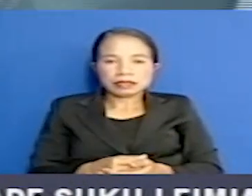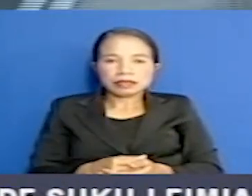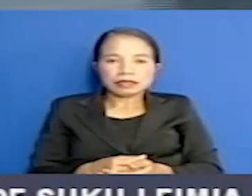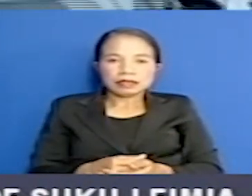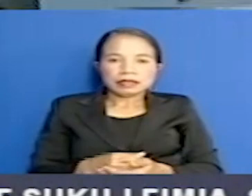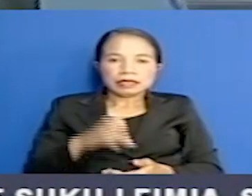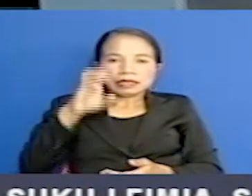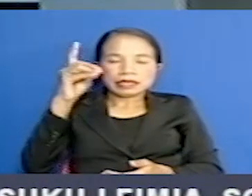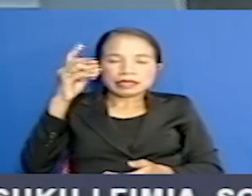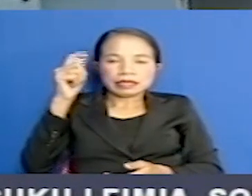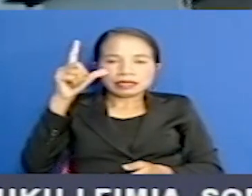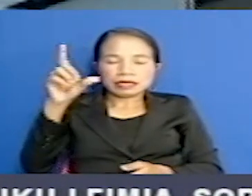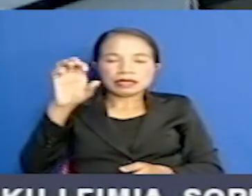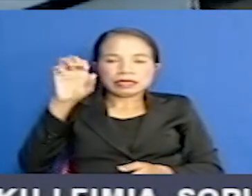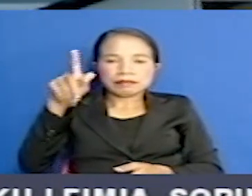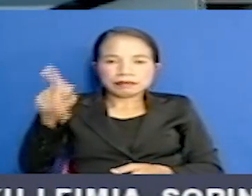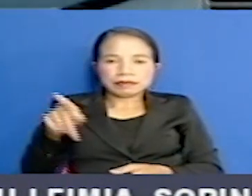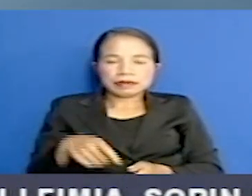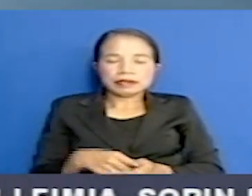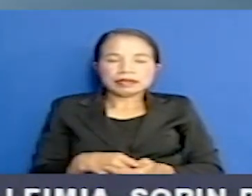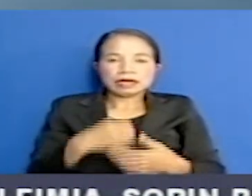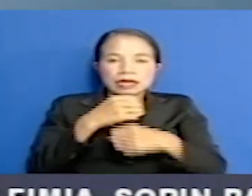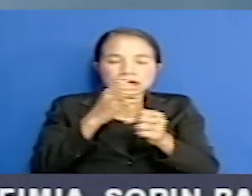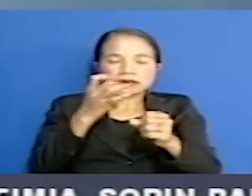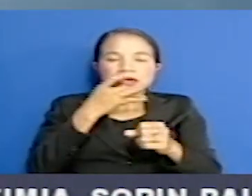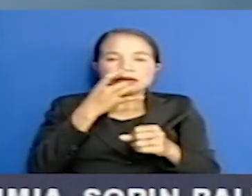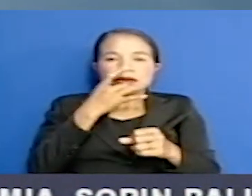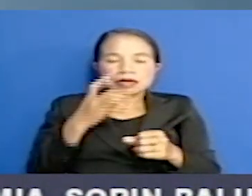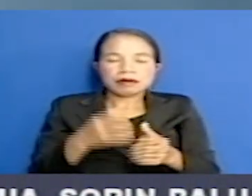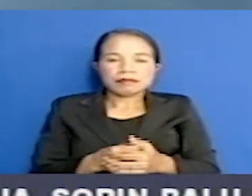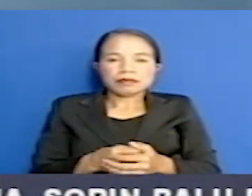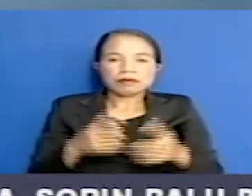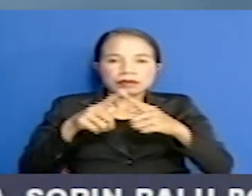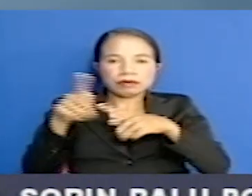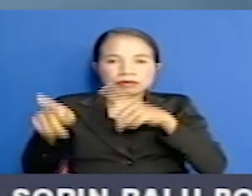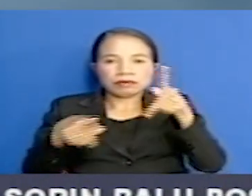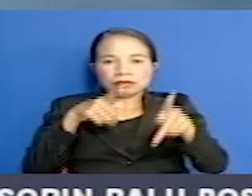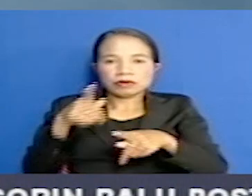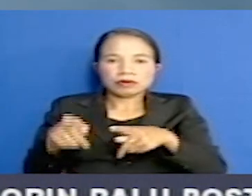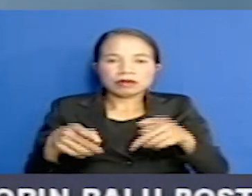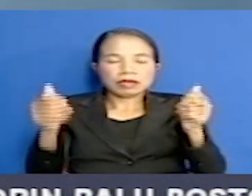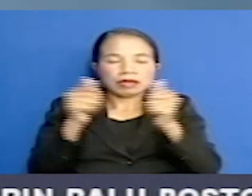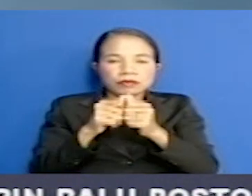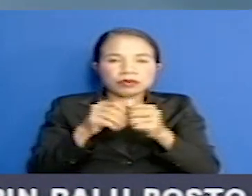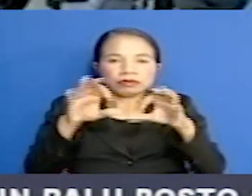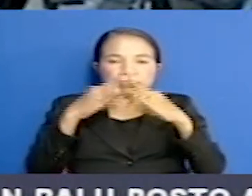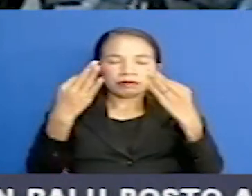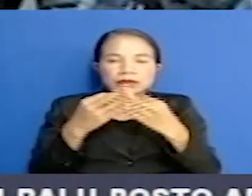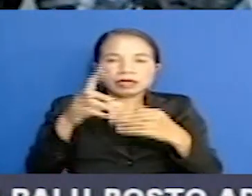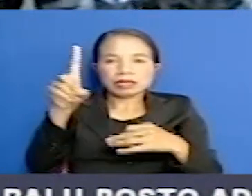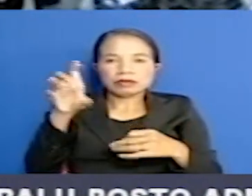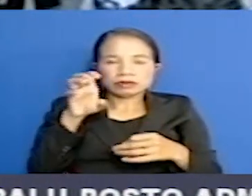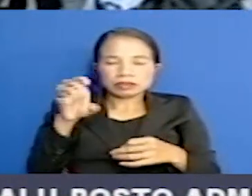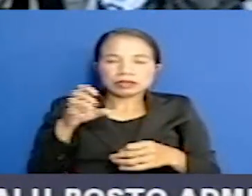Eletricidade Timor-Leste, empresa pública, instala uma linha de eletricidade para a comunidade Hamutuk Umakai na